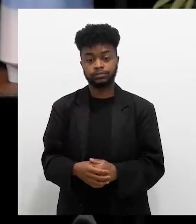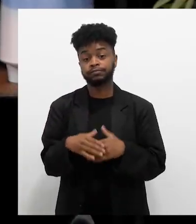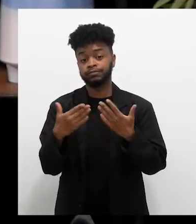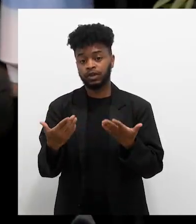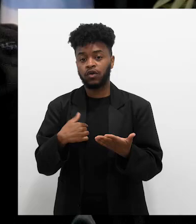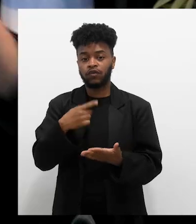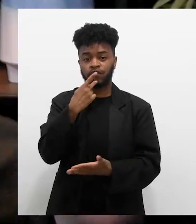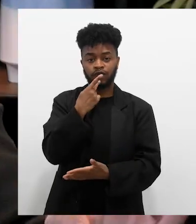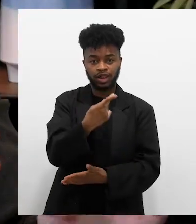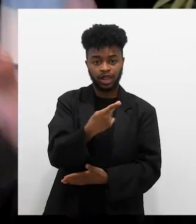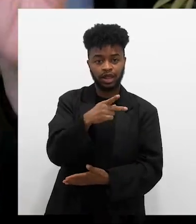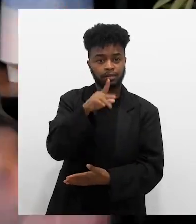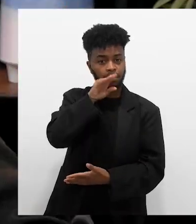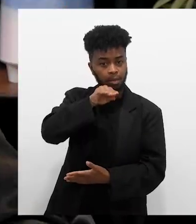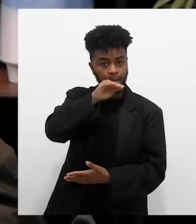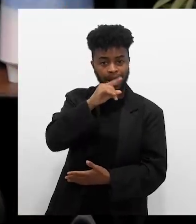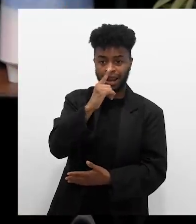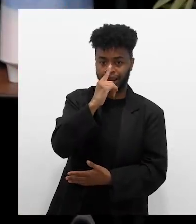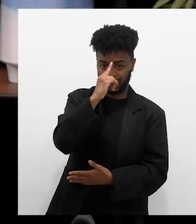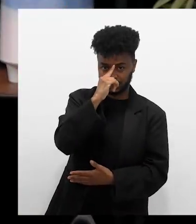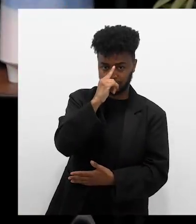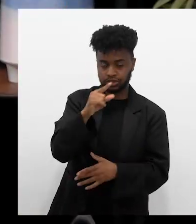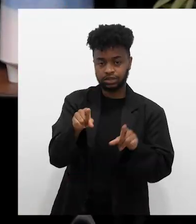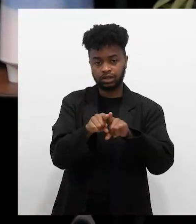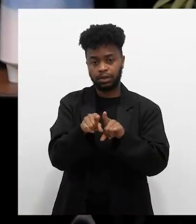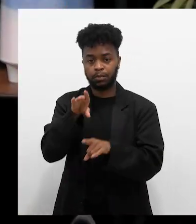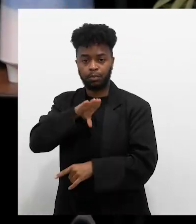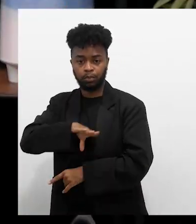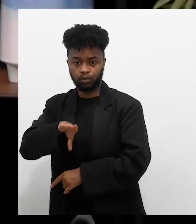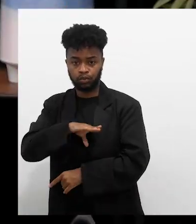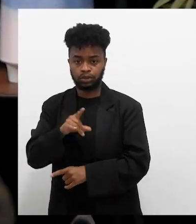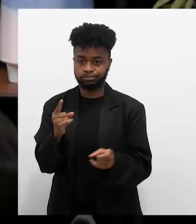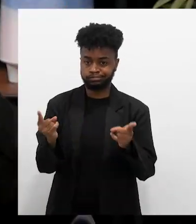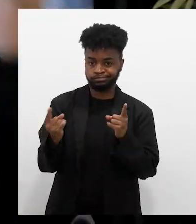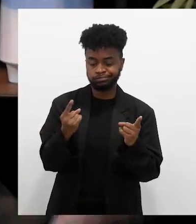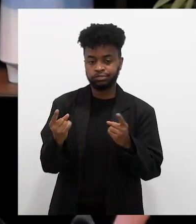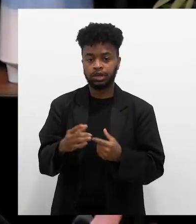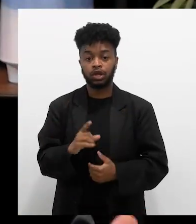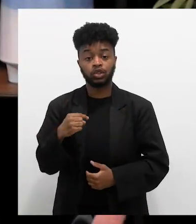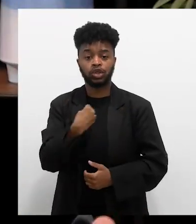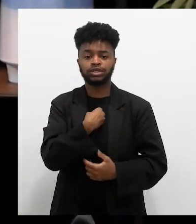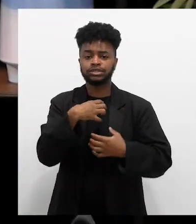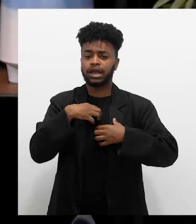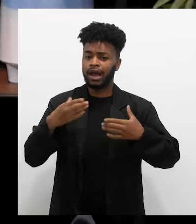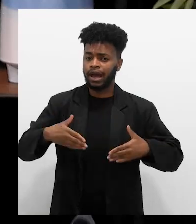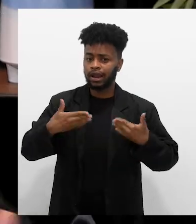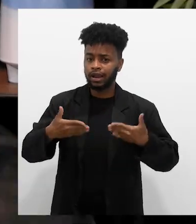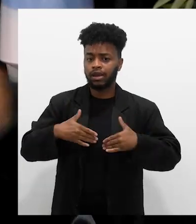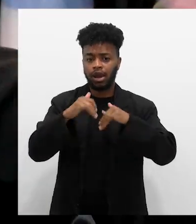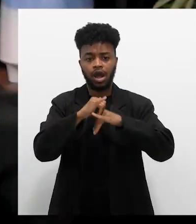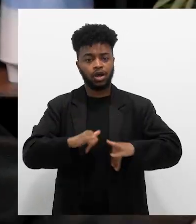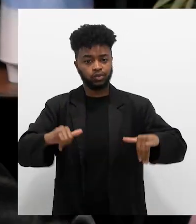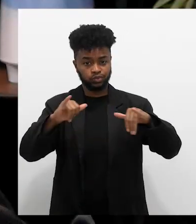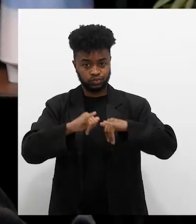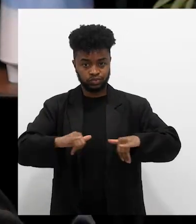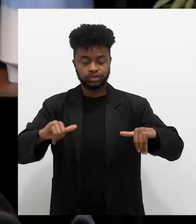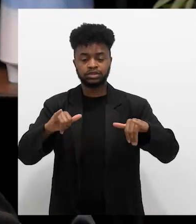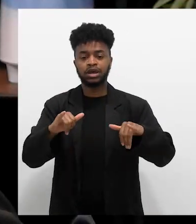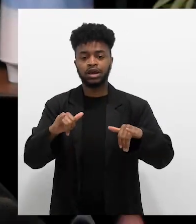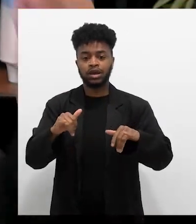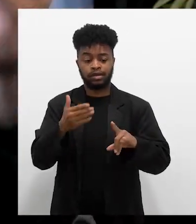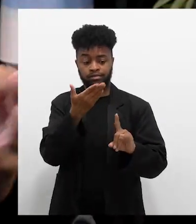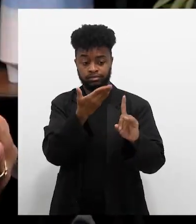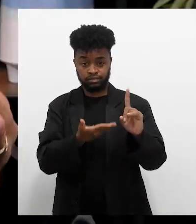Então falei em latim a mesma fórmula e em português. Então alegremos-nos grandemente, né? Eu anuncio uma grande